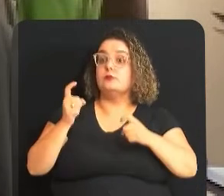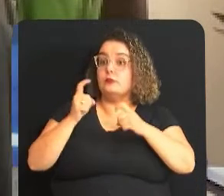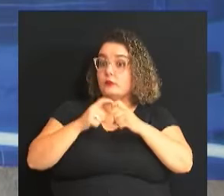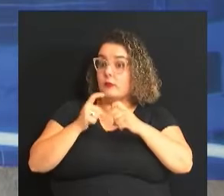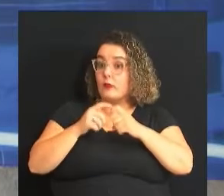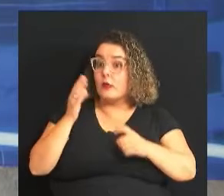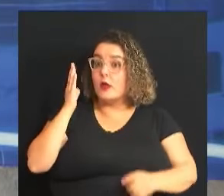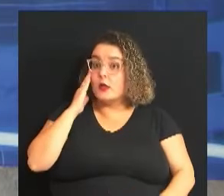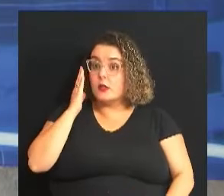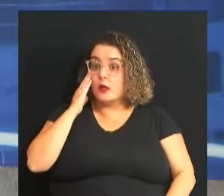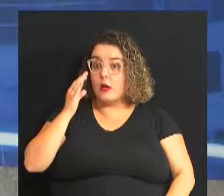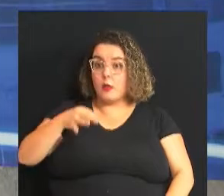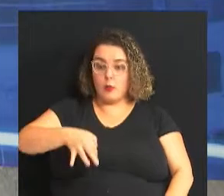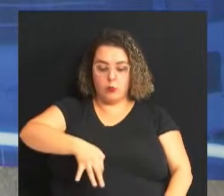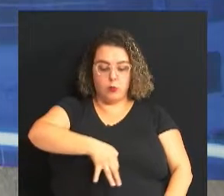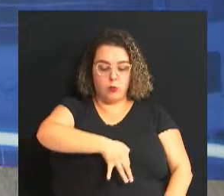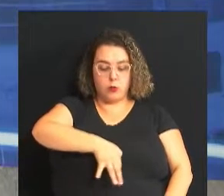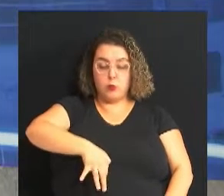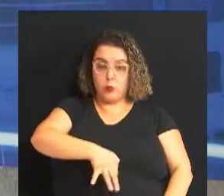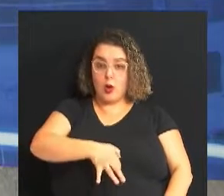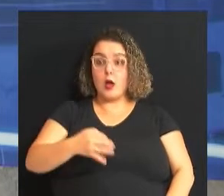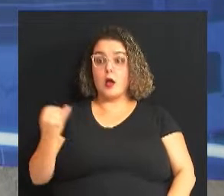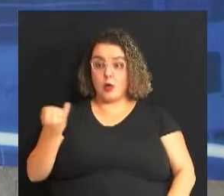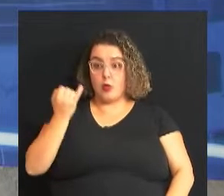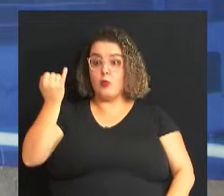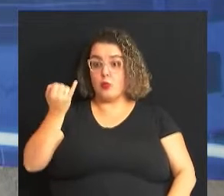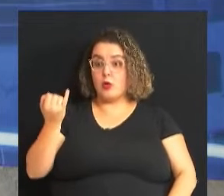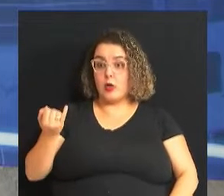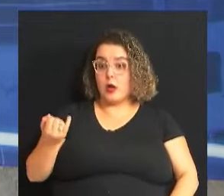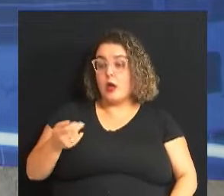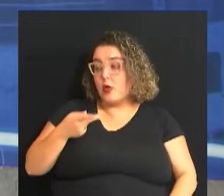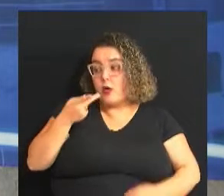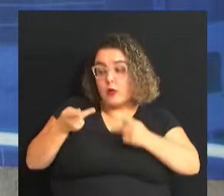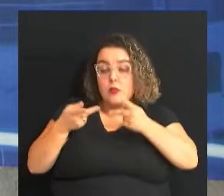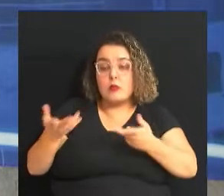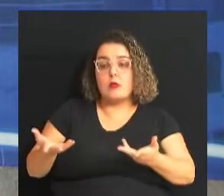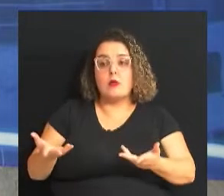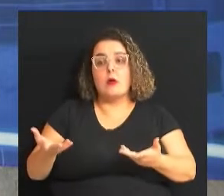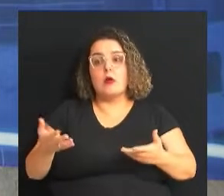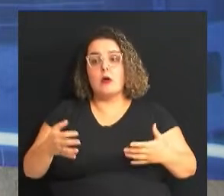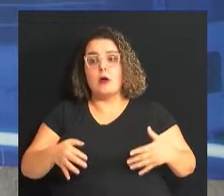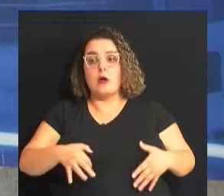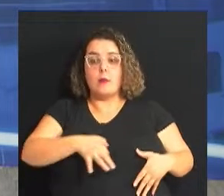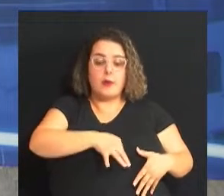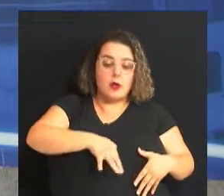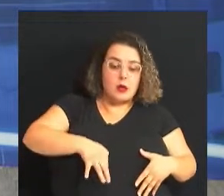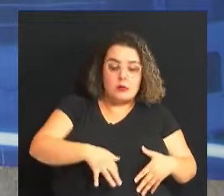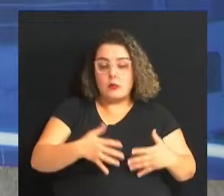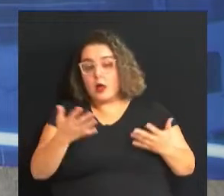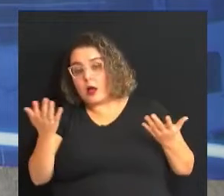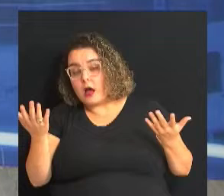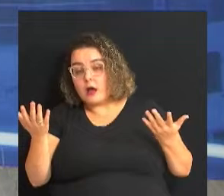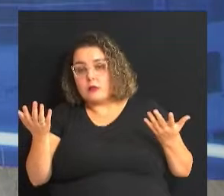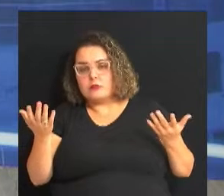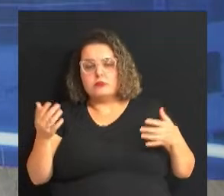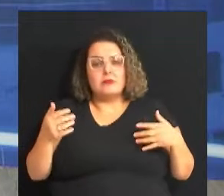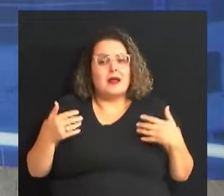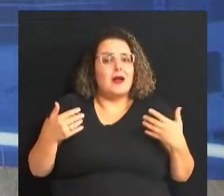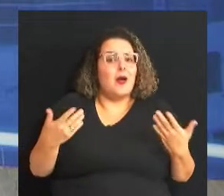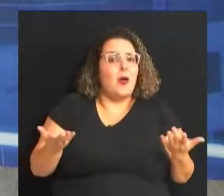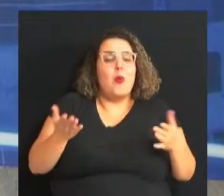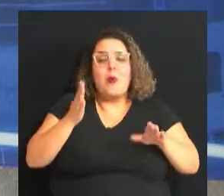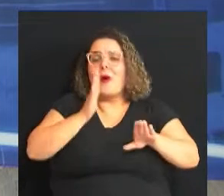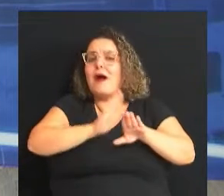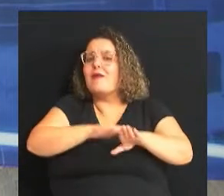que o intestino é bem importante, como o senhor disse, todo mundo fala, intestino, não sei o que aí, mas qual que é a função